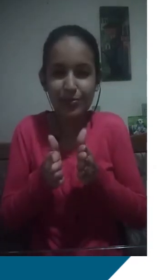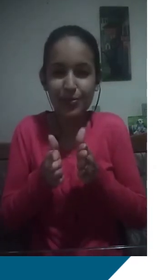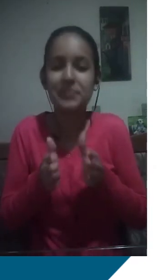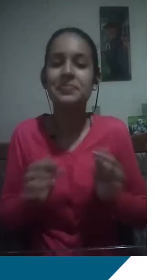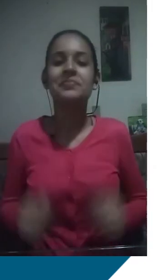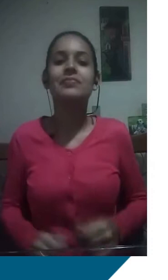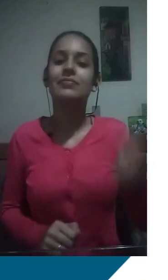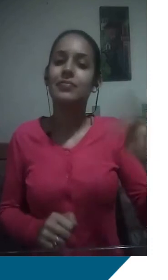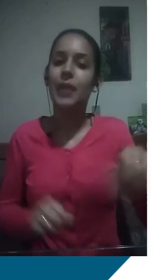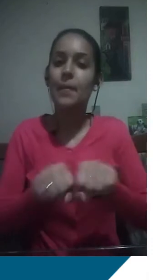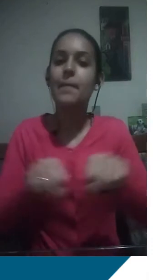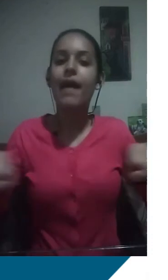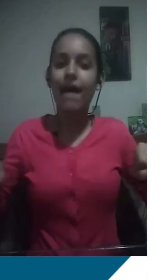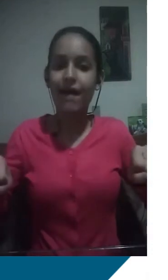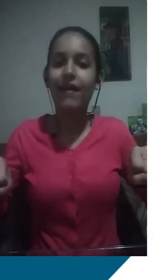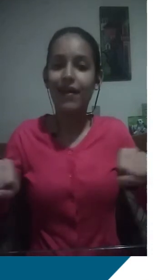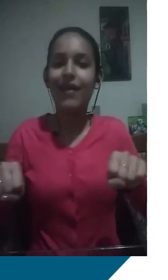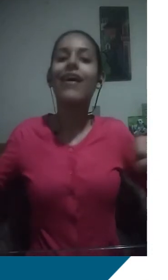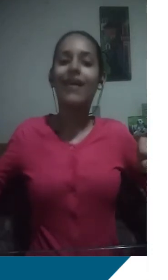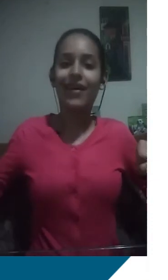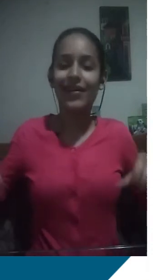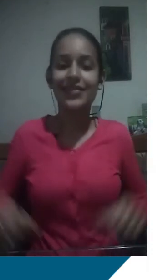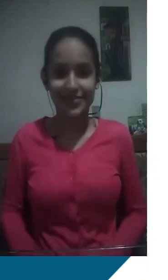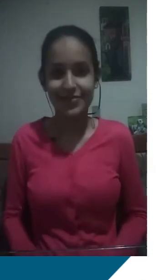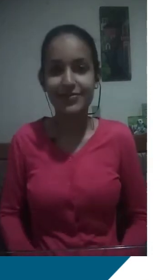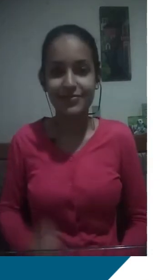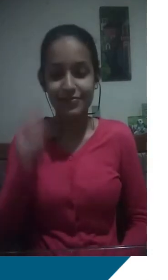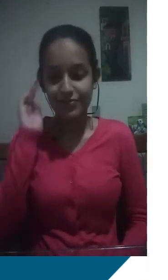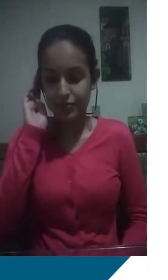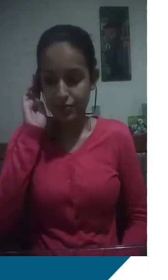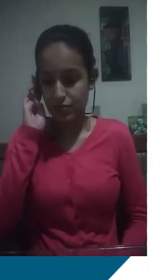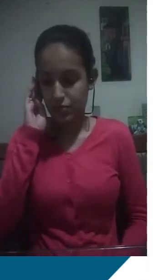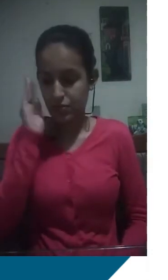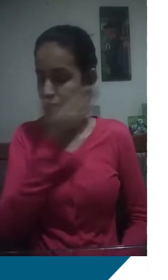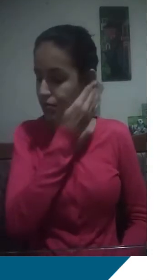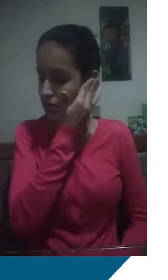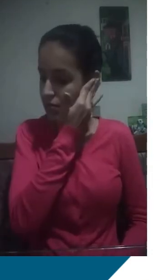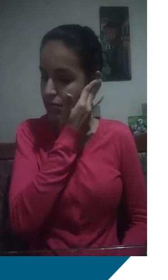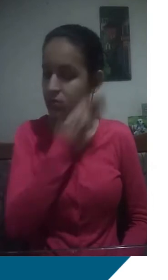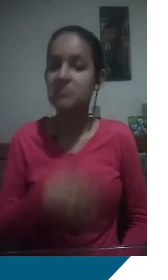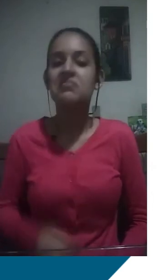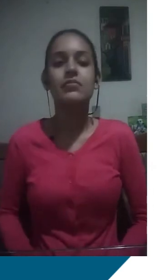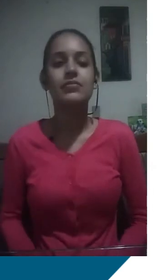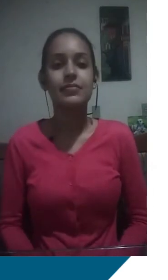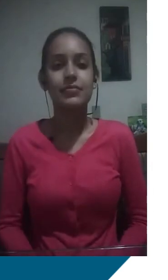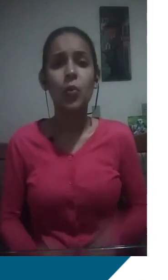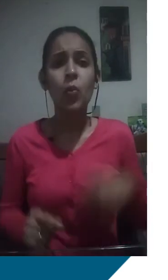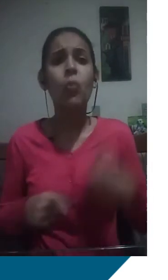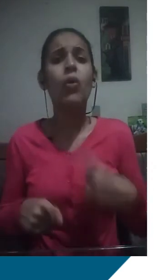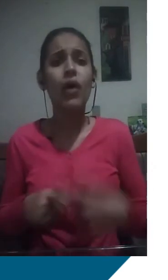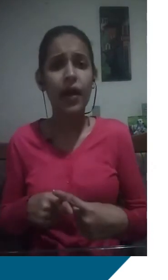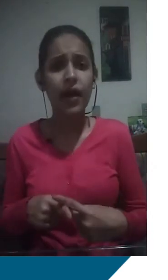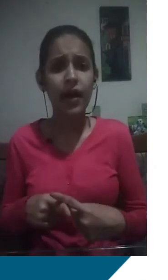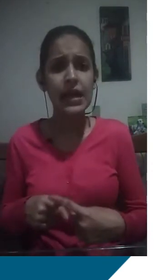Essas barras vão dilatar, né? E eu tenho que dar um espaço para essas barras se dilatarem. Senão, se uma estiver encostada